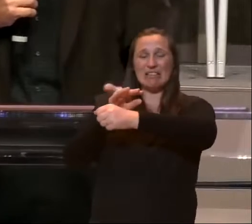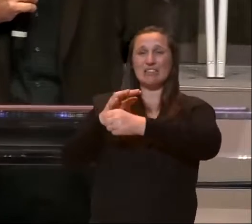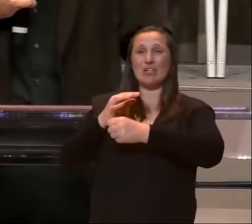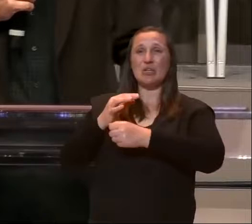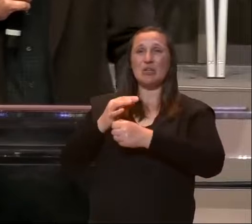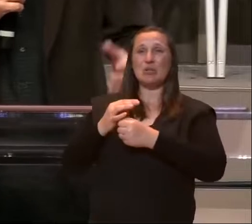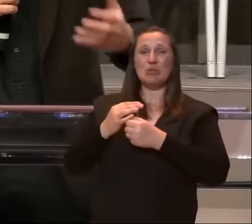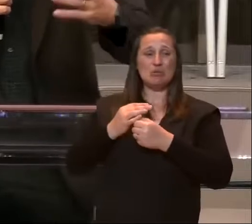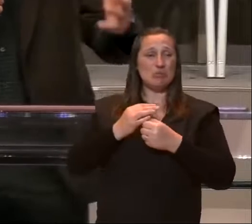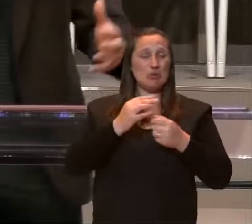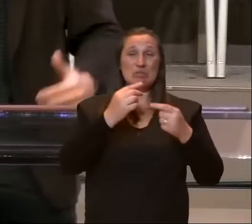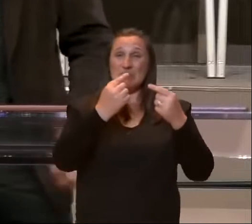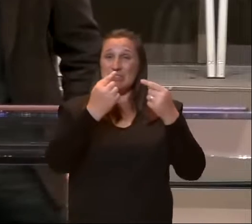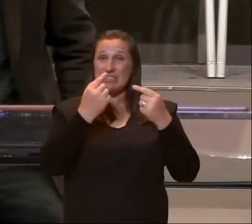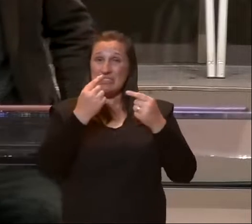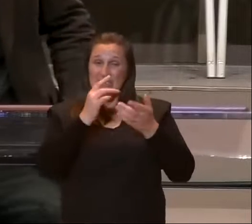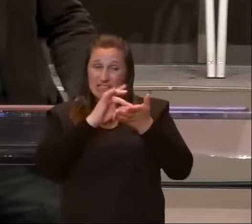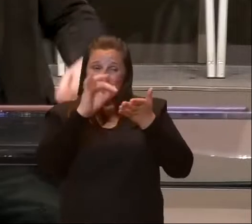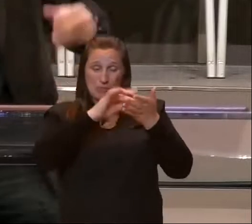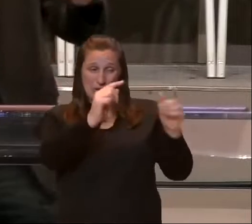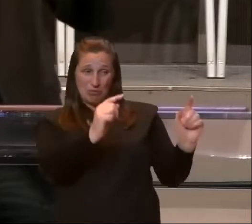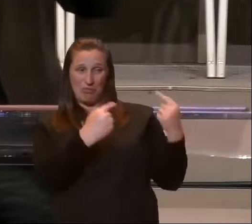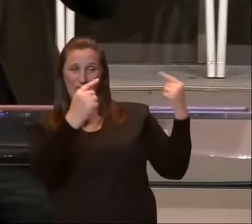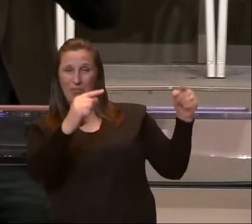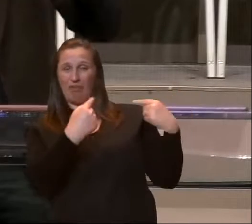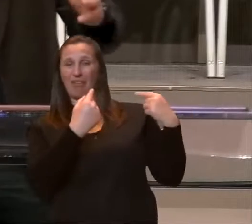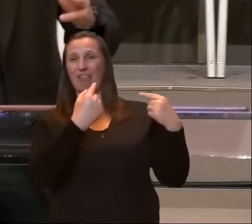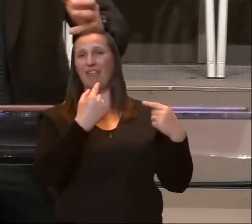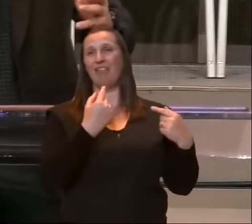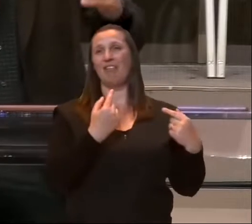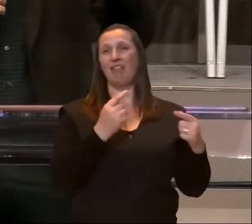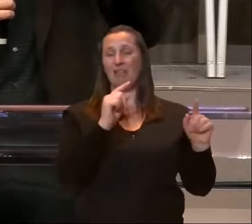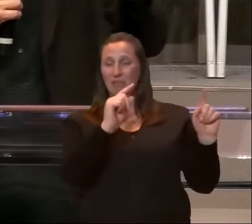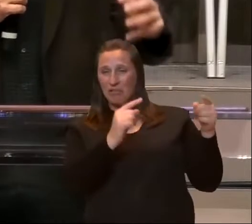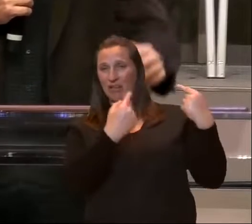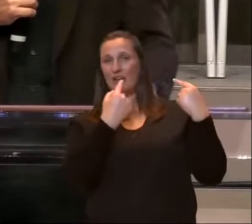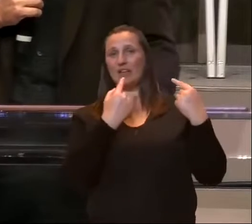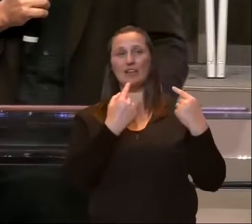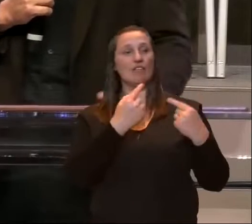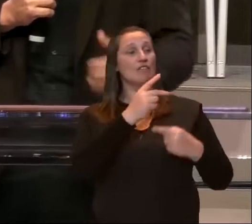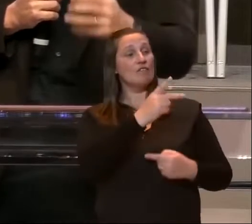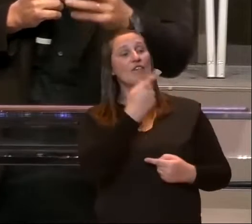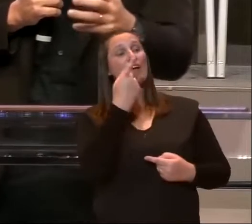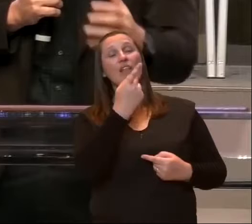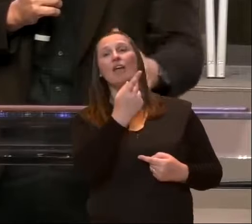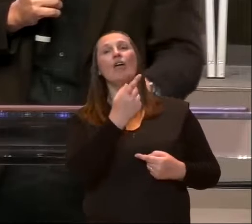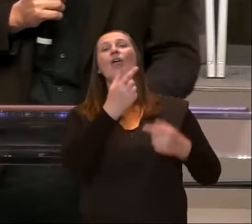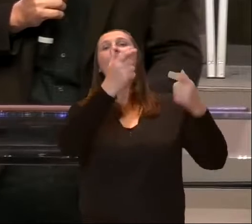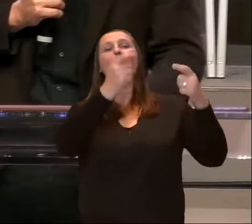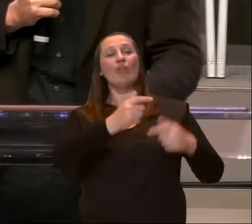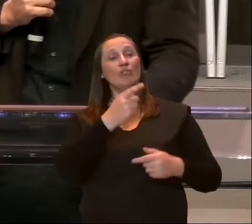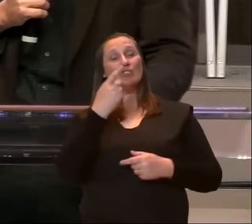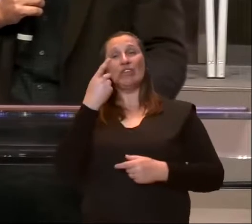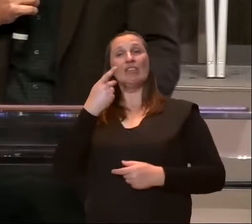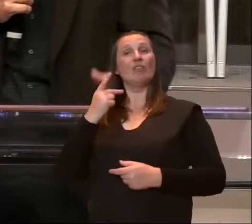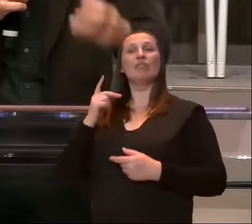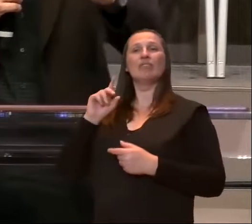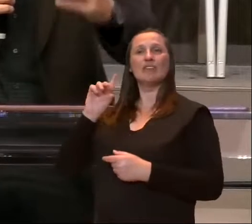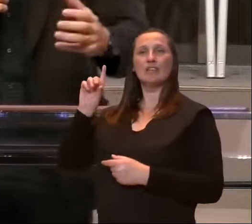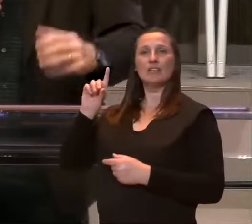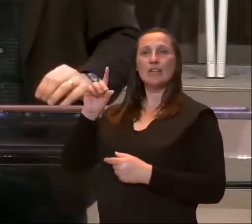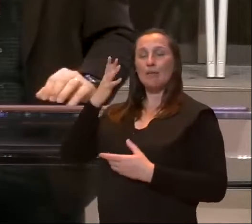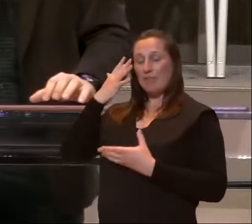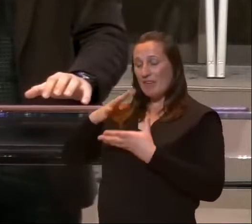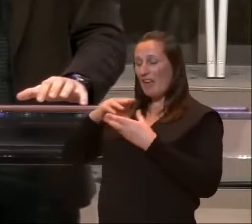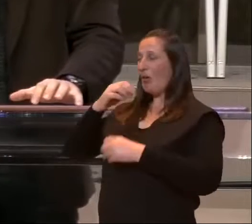zombam de mim, enquanto me dizem o dia inteiro: aonde está o teu Deus? Por que está abatido a minha alma? Por